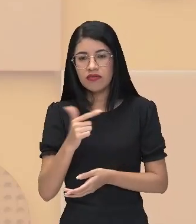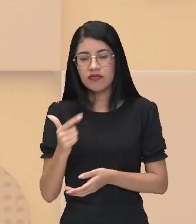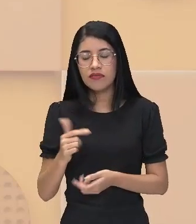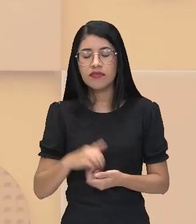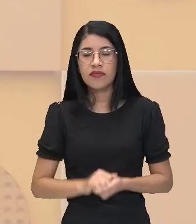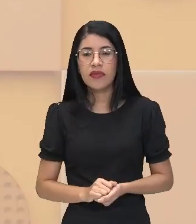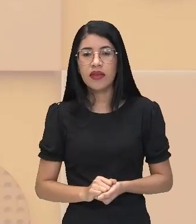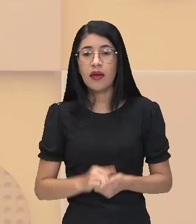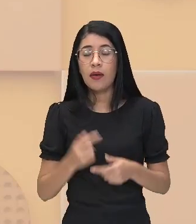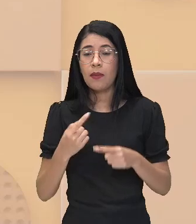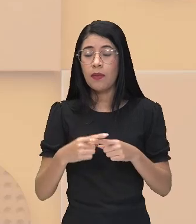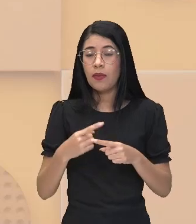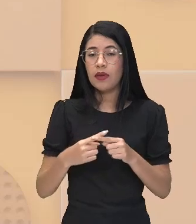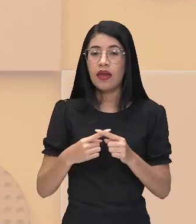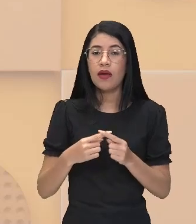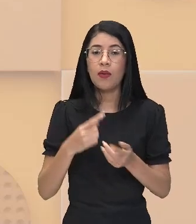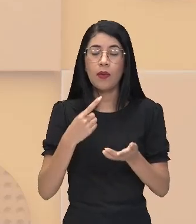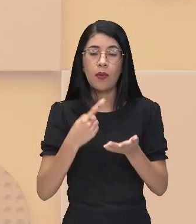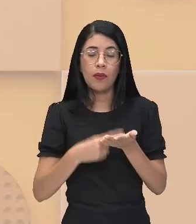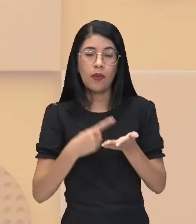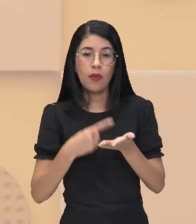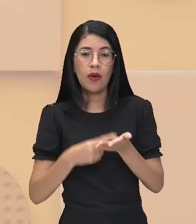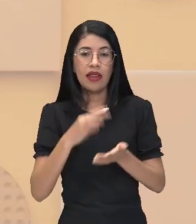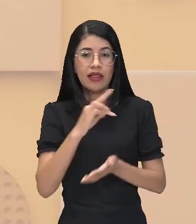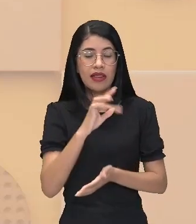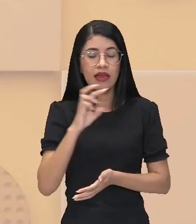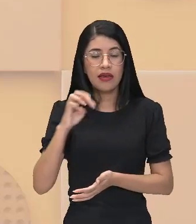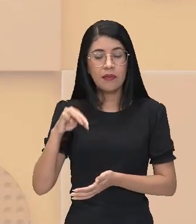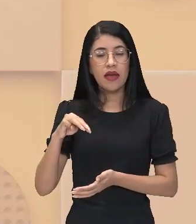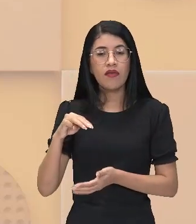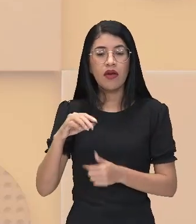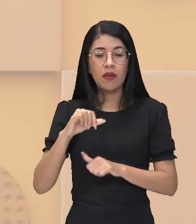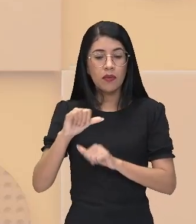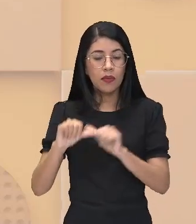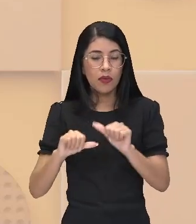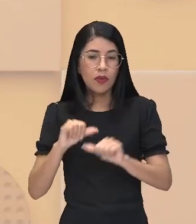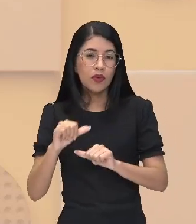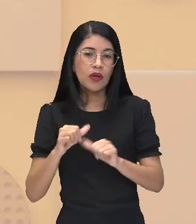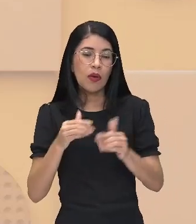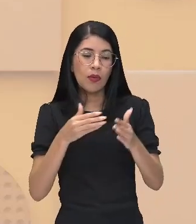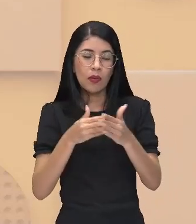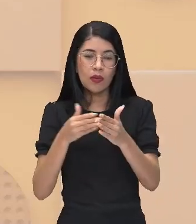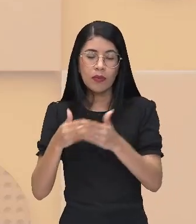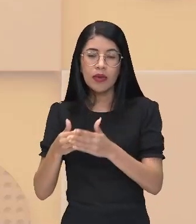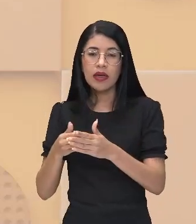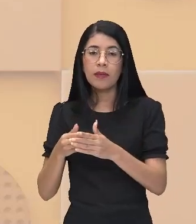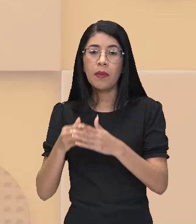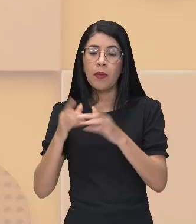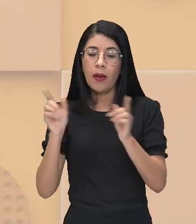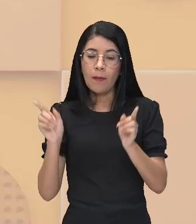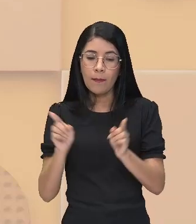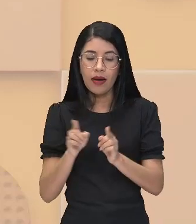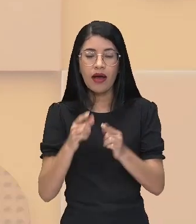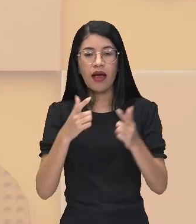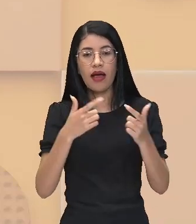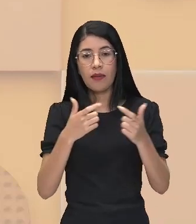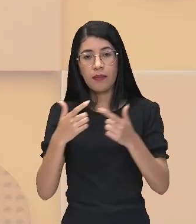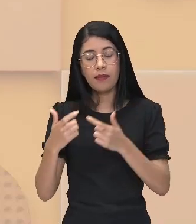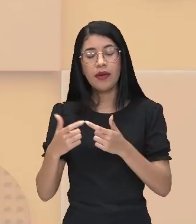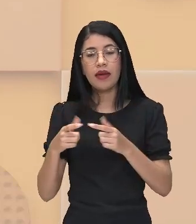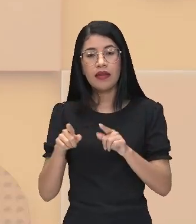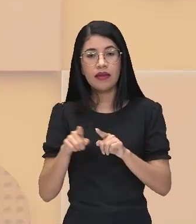vai restabelecer essas fronteiras com o intuito também de minimizar conflitos entre portugueses e